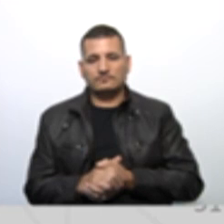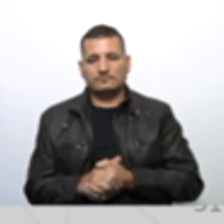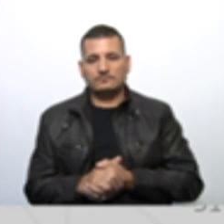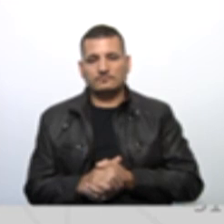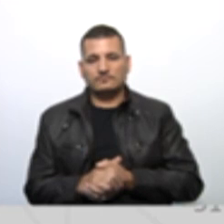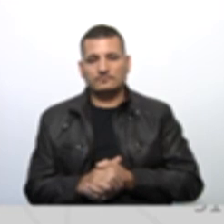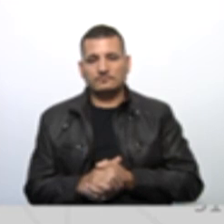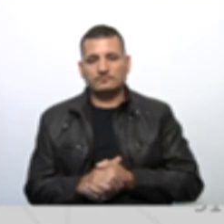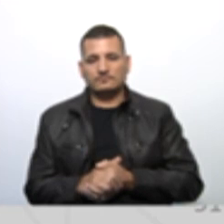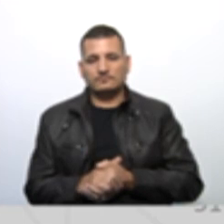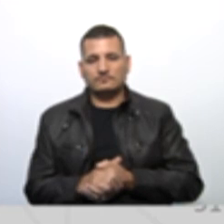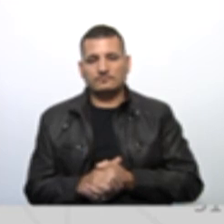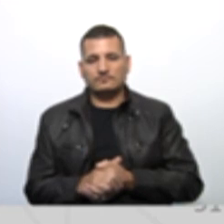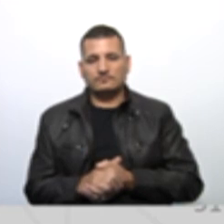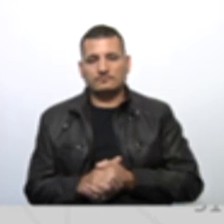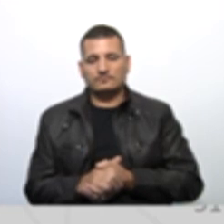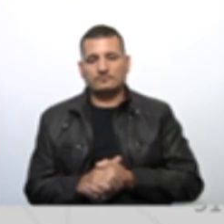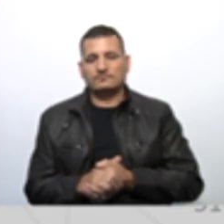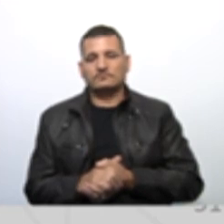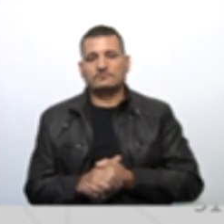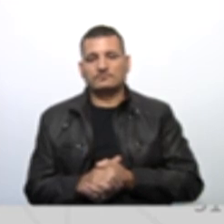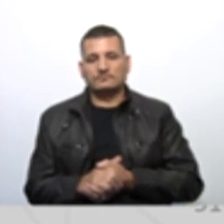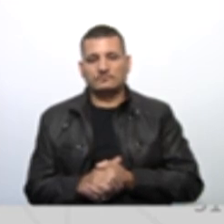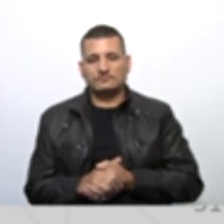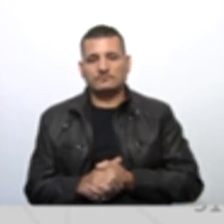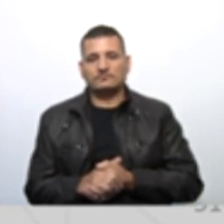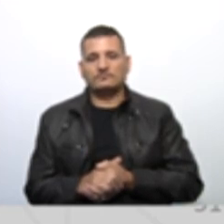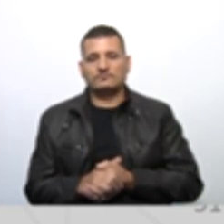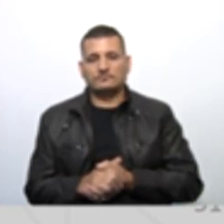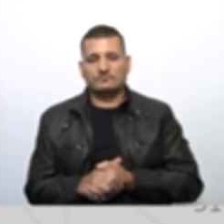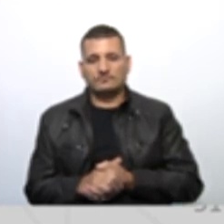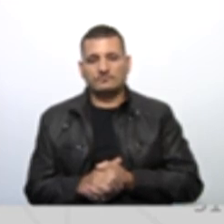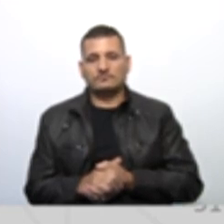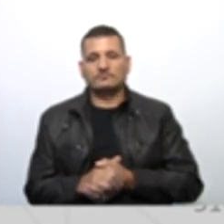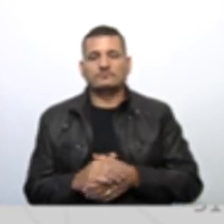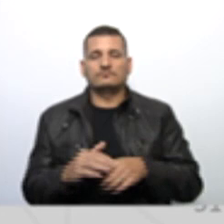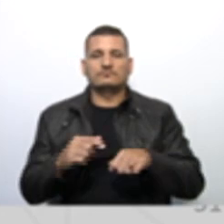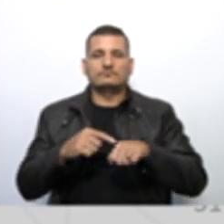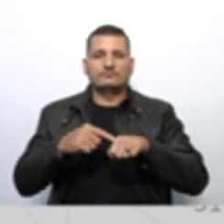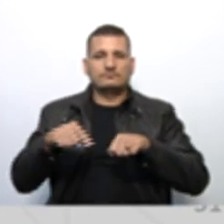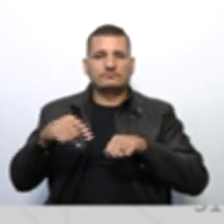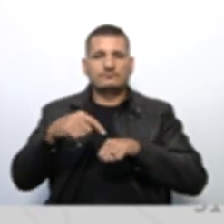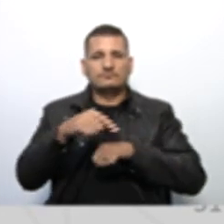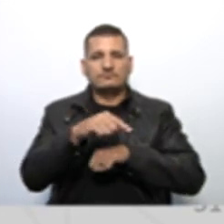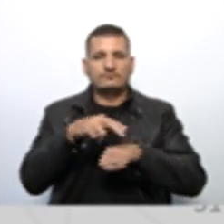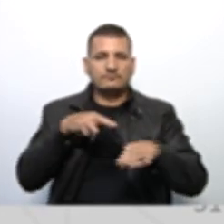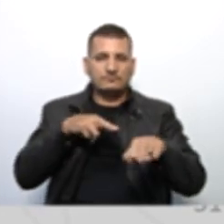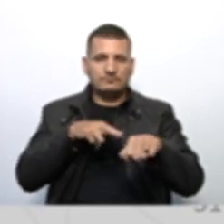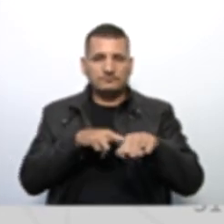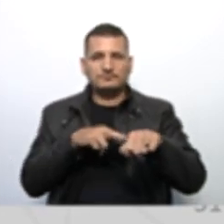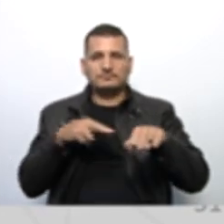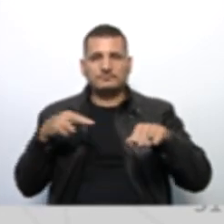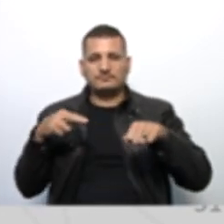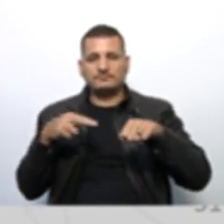estação A, aqui é uma estação B, aqui é uma estação C, aqui é uma